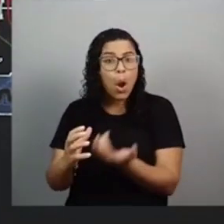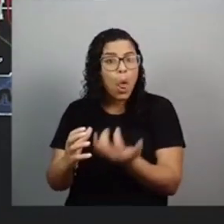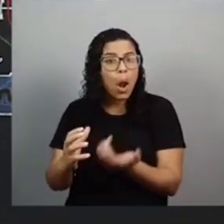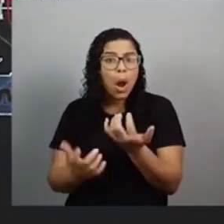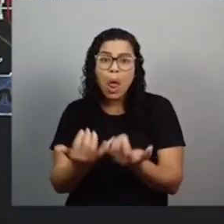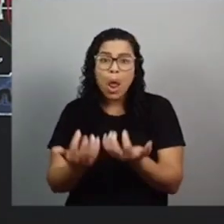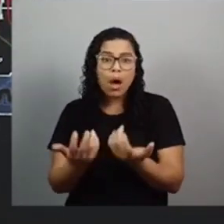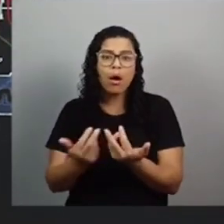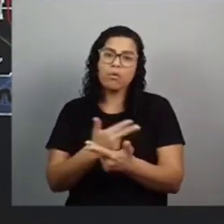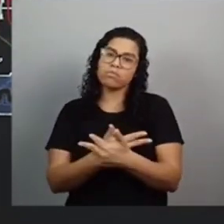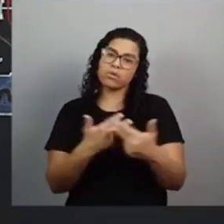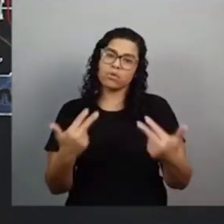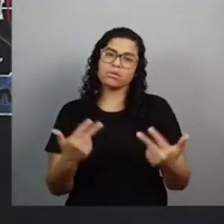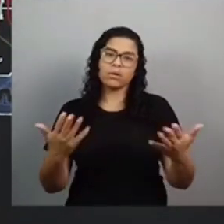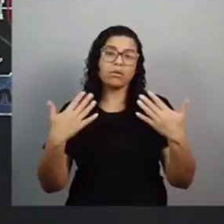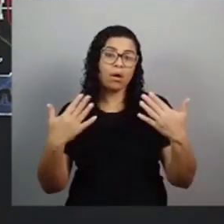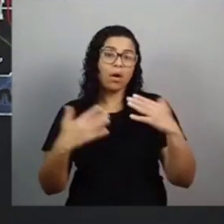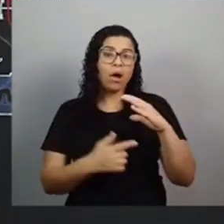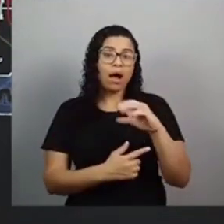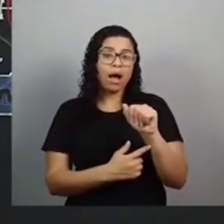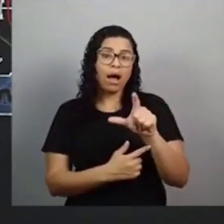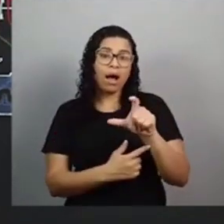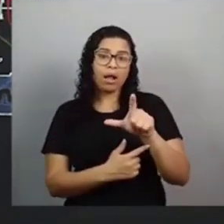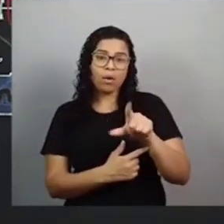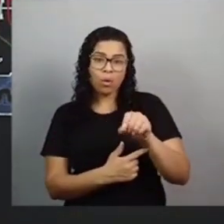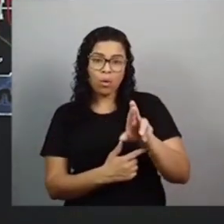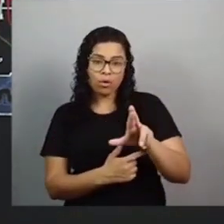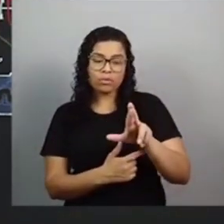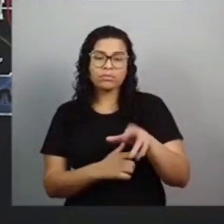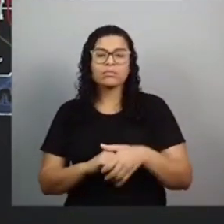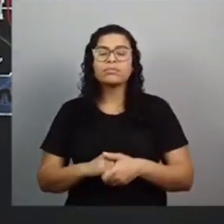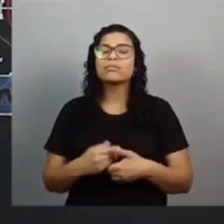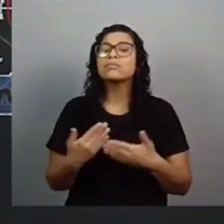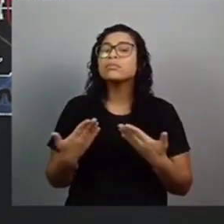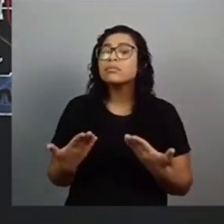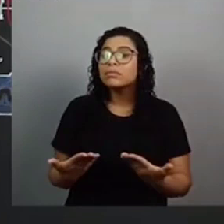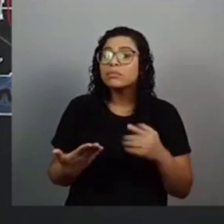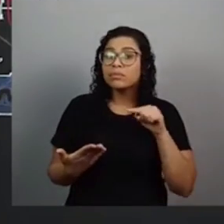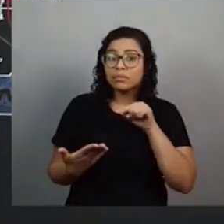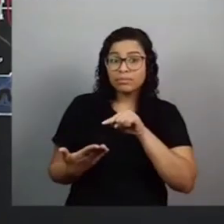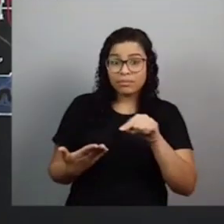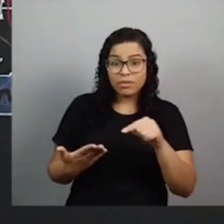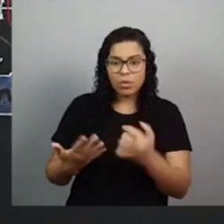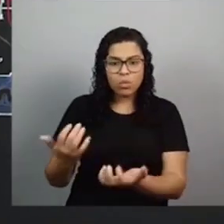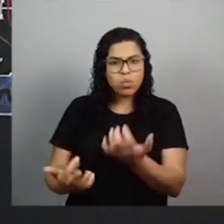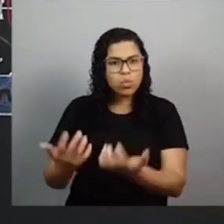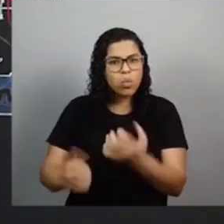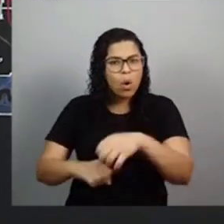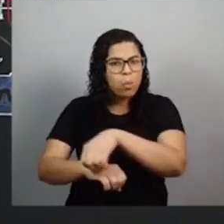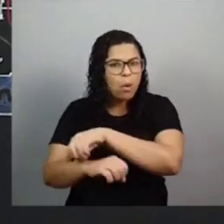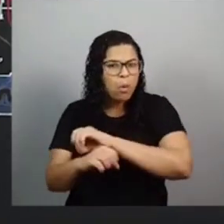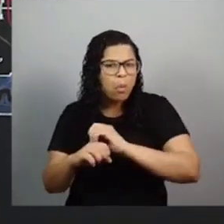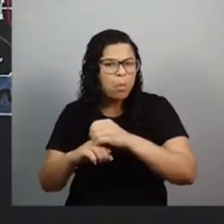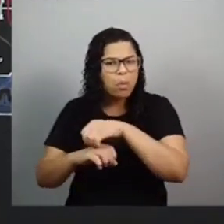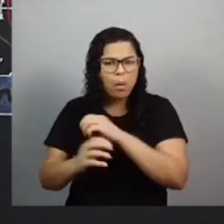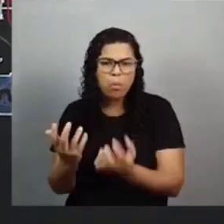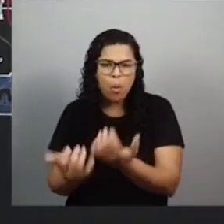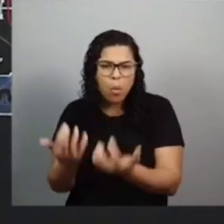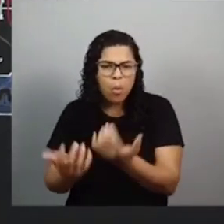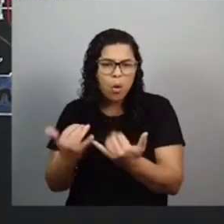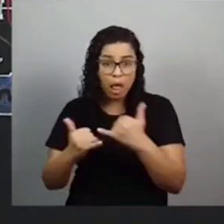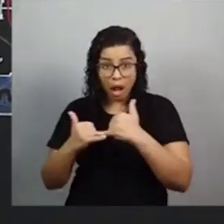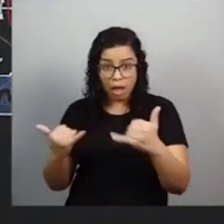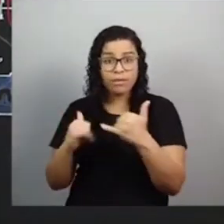aí de calor, que aí eu chamo de fonte quente. Essa fonte de calor, alta agitação de moléculas, muita energia